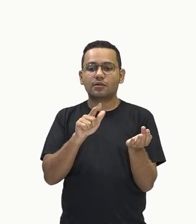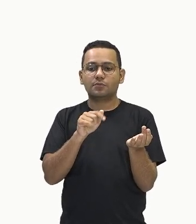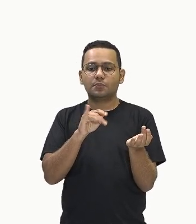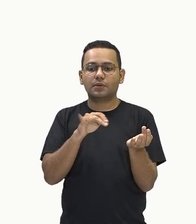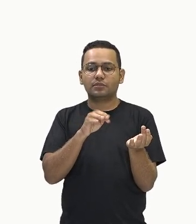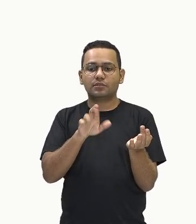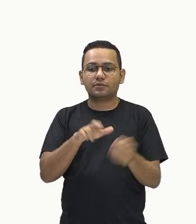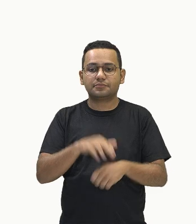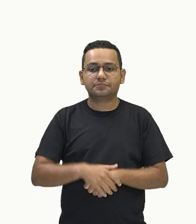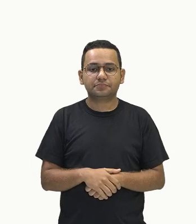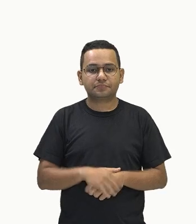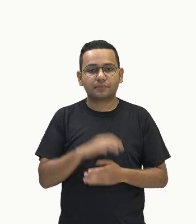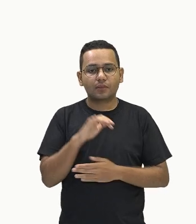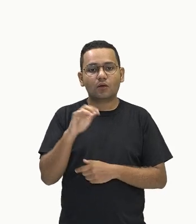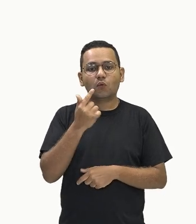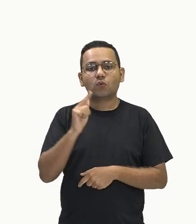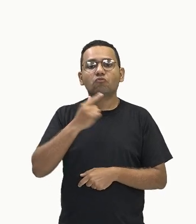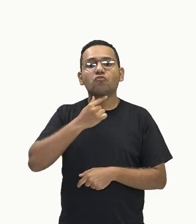faringe, certo?